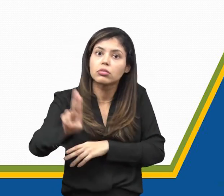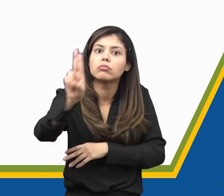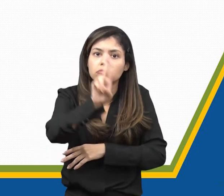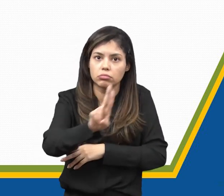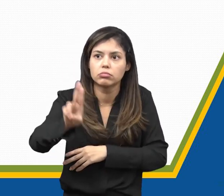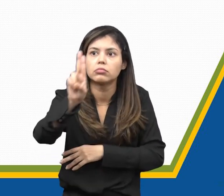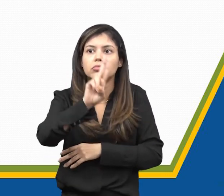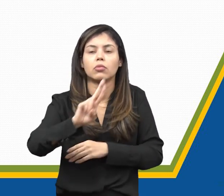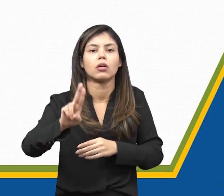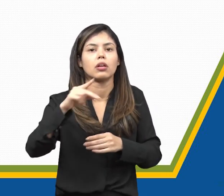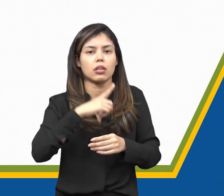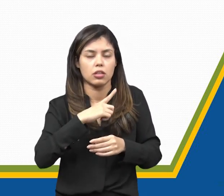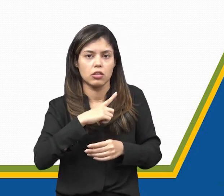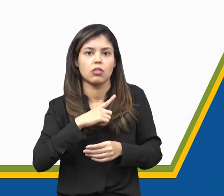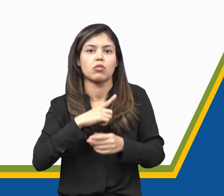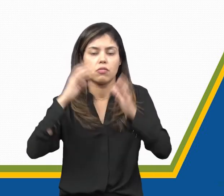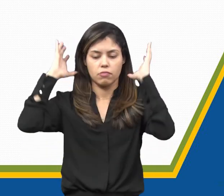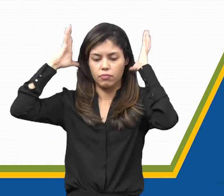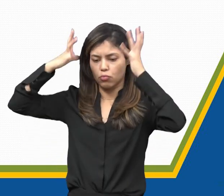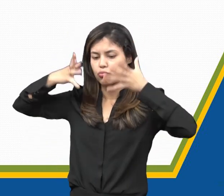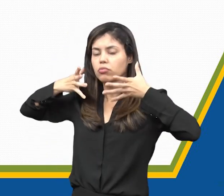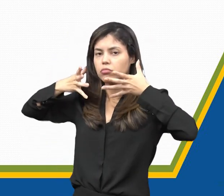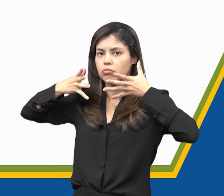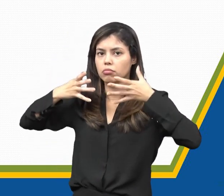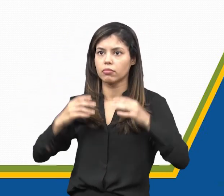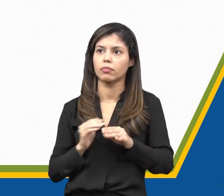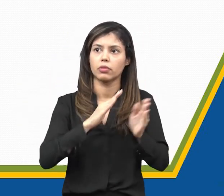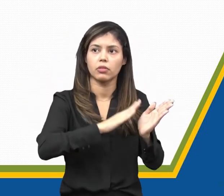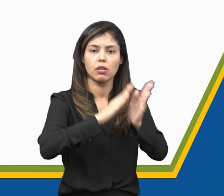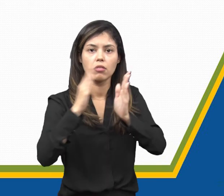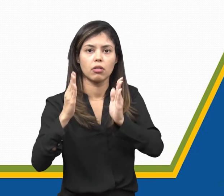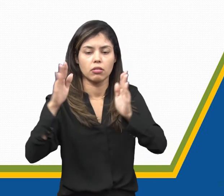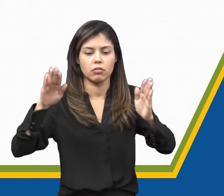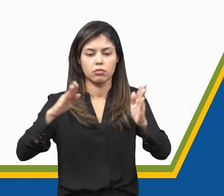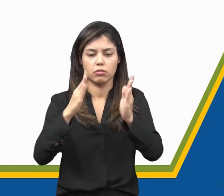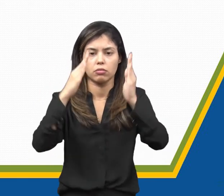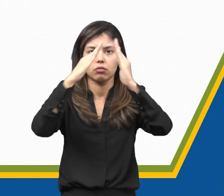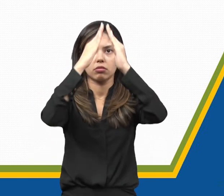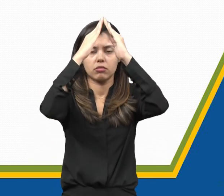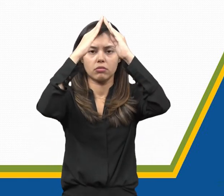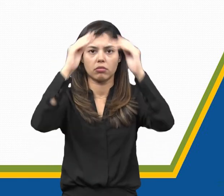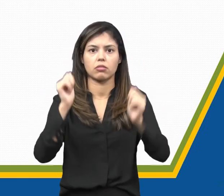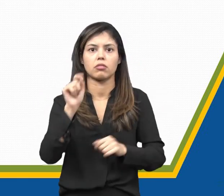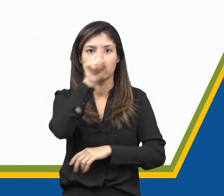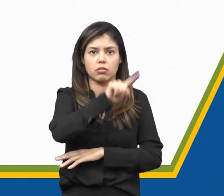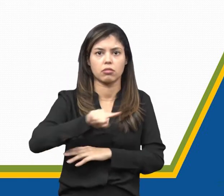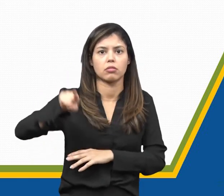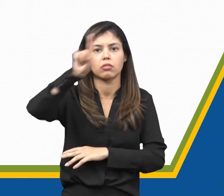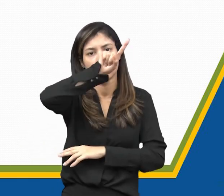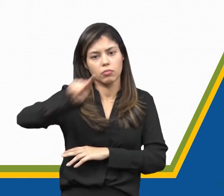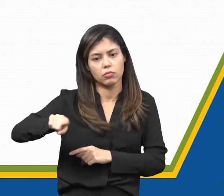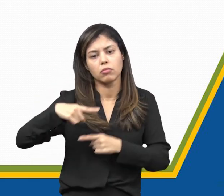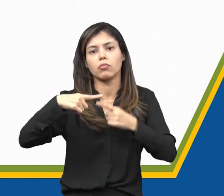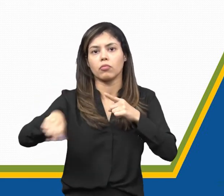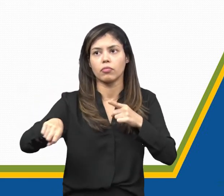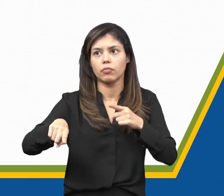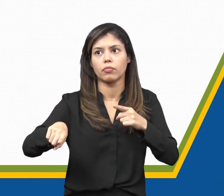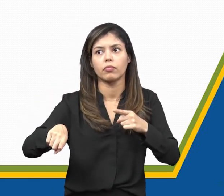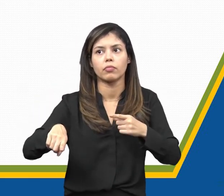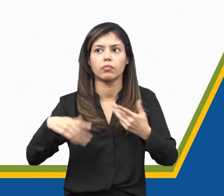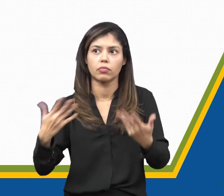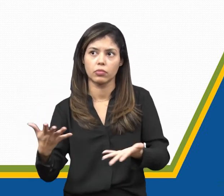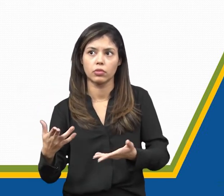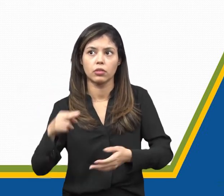utilizando, portando, vestindo. E ao lado temos a imagem de uma garrafa, também com símbolo de proibido, na